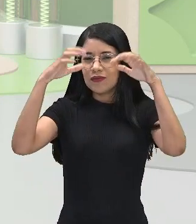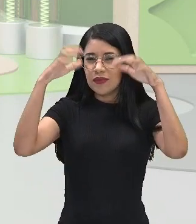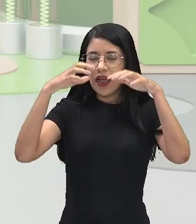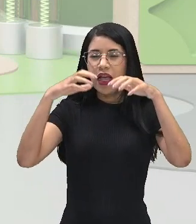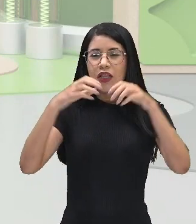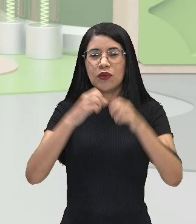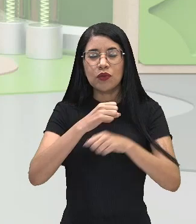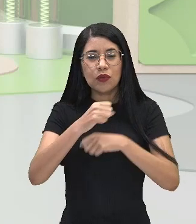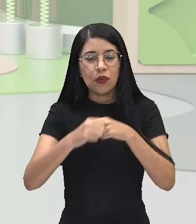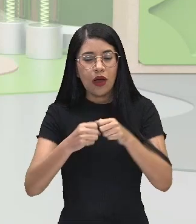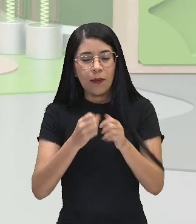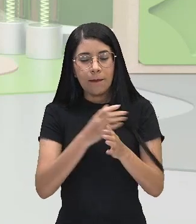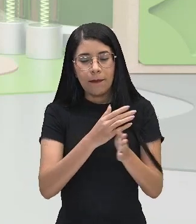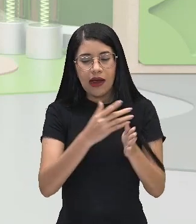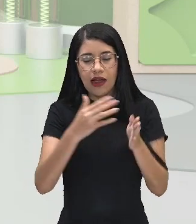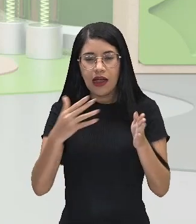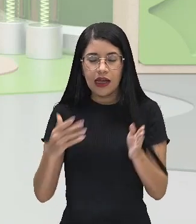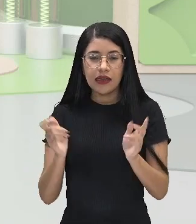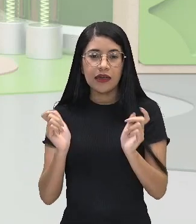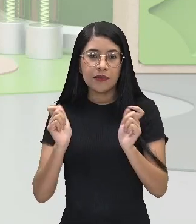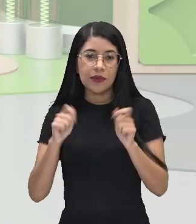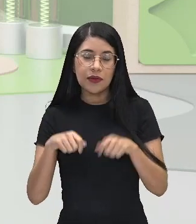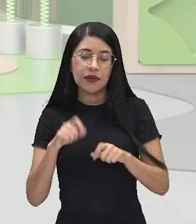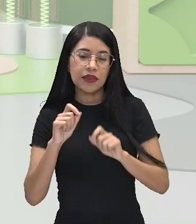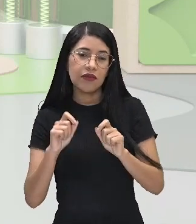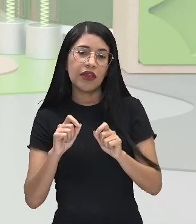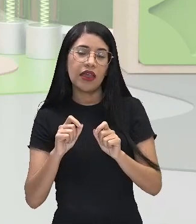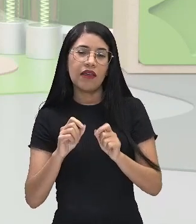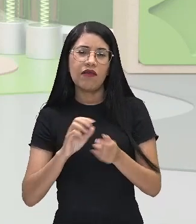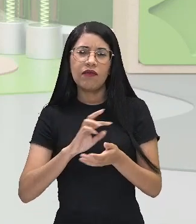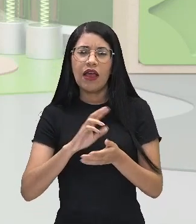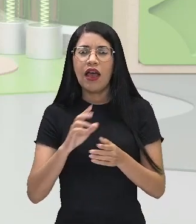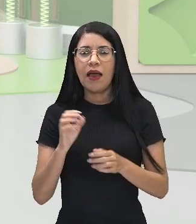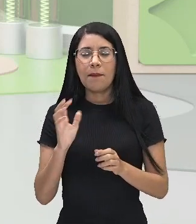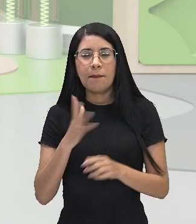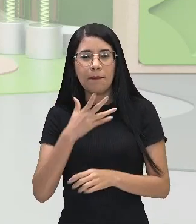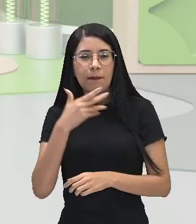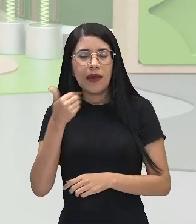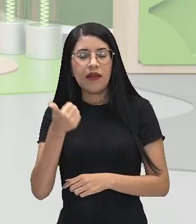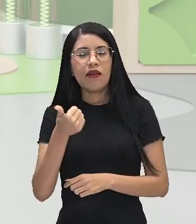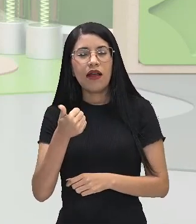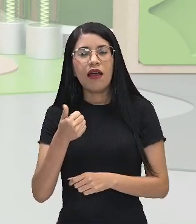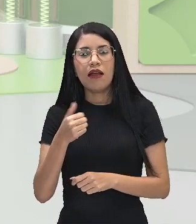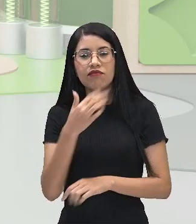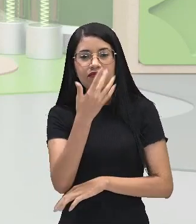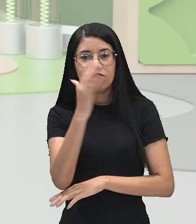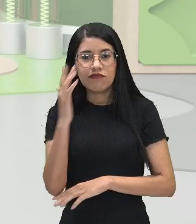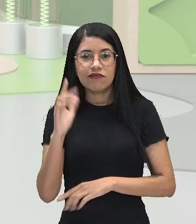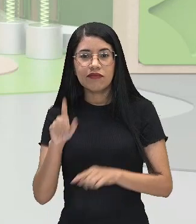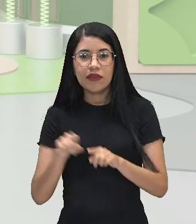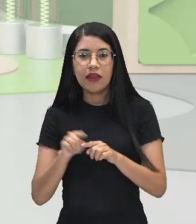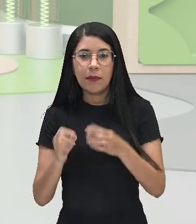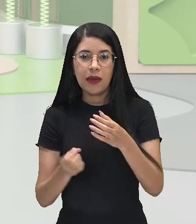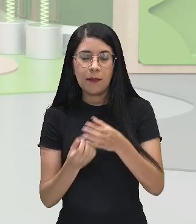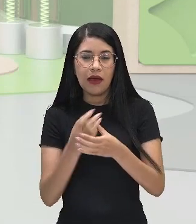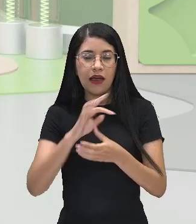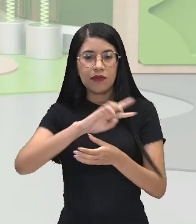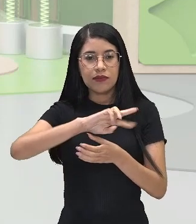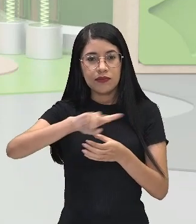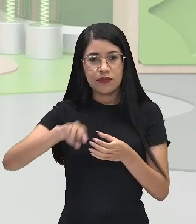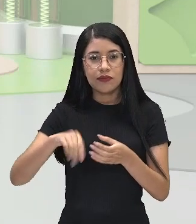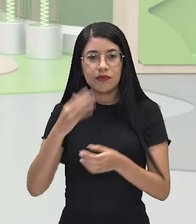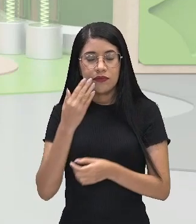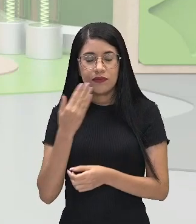do ano que permite, que engrandece essa nossa biodiversidade, que é o que tem aí na